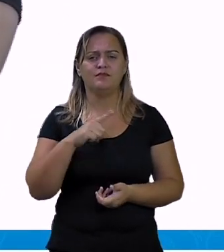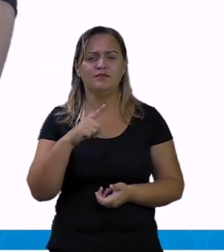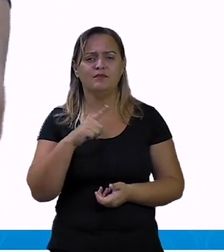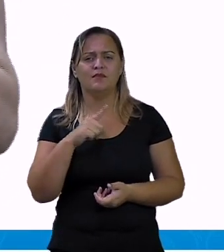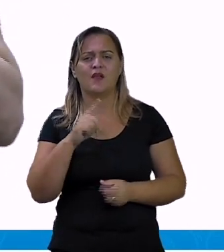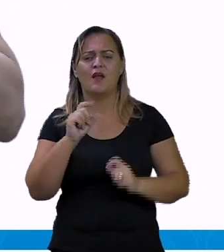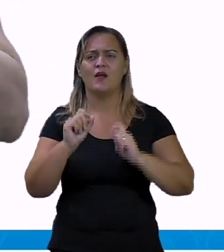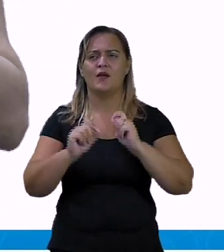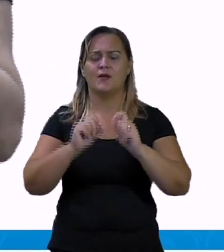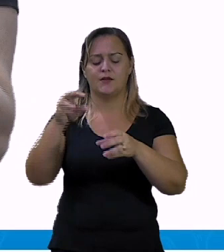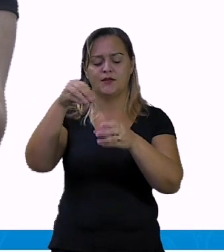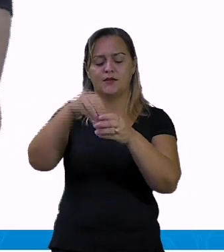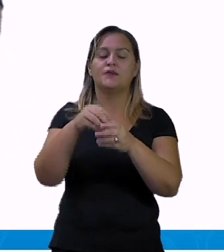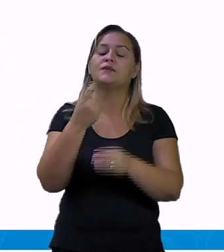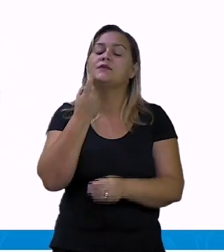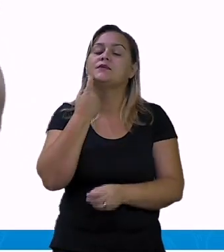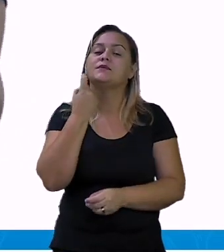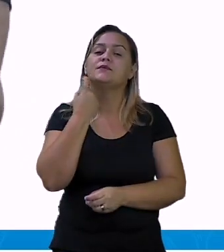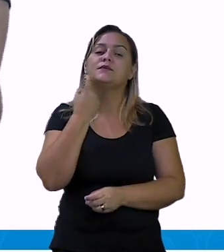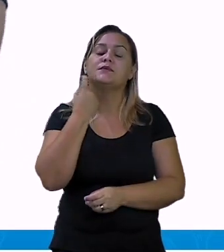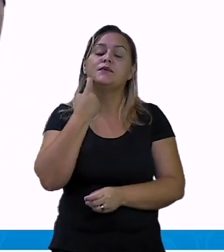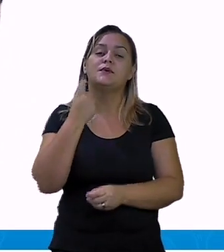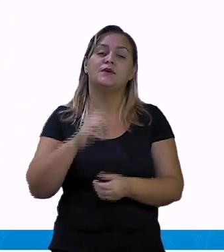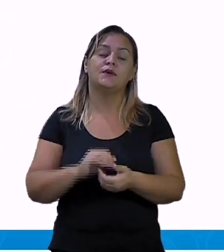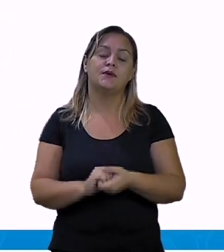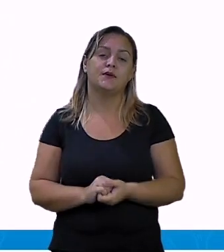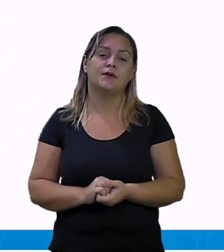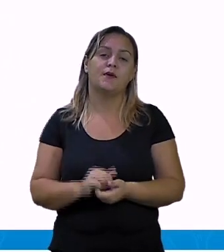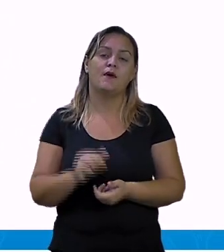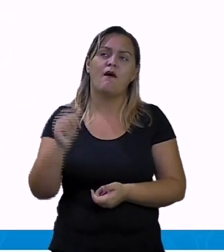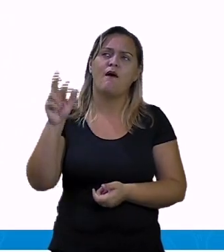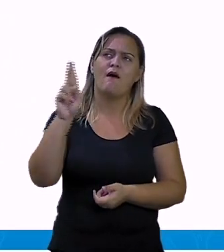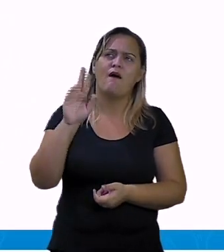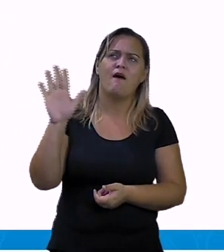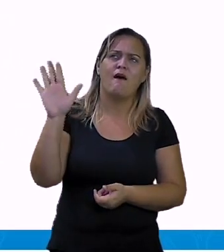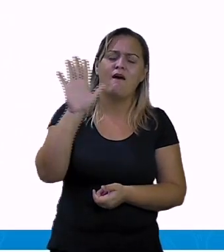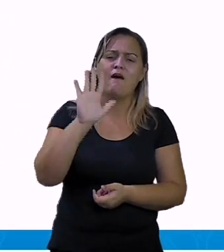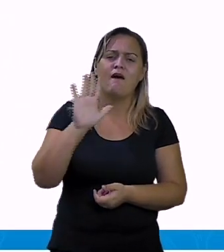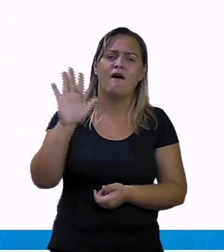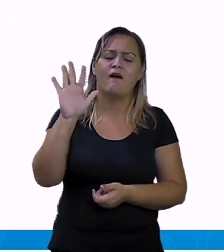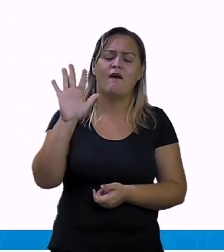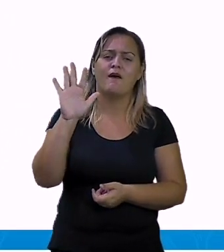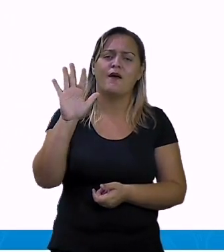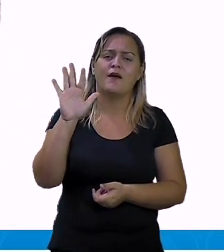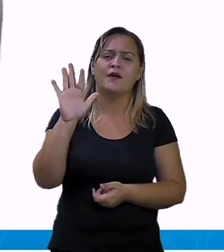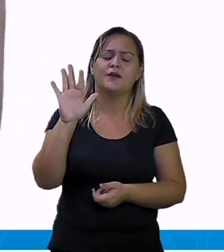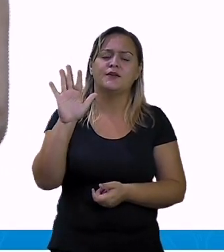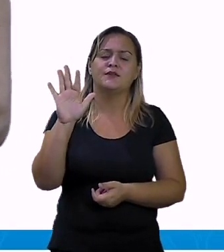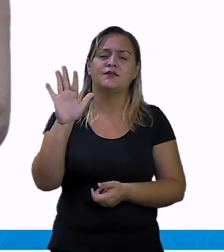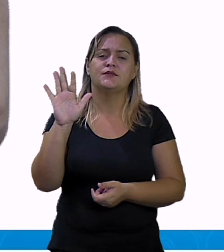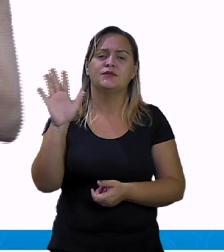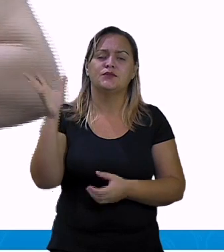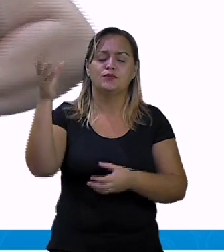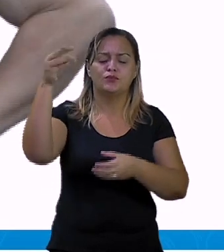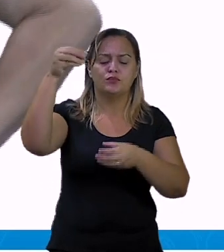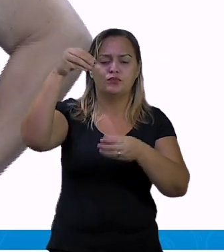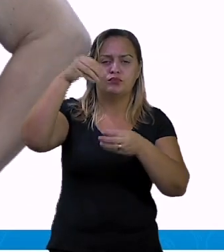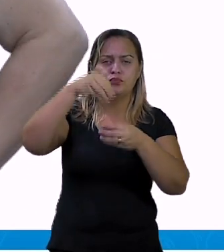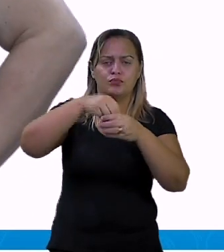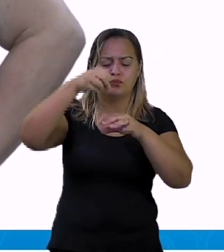que conseguem ver fazer com que esse ar filtre médio através dessas